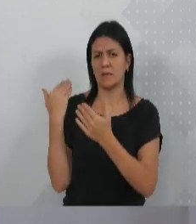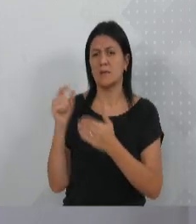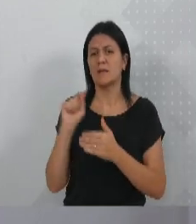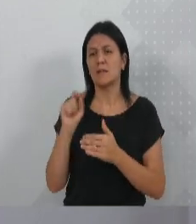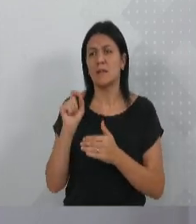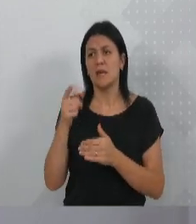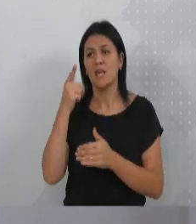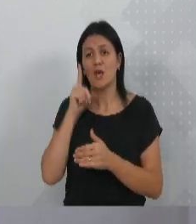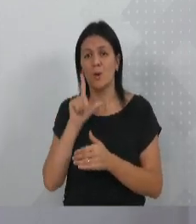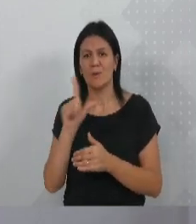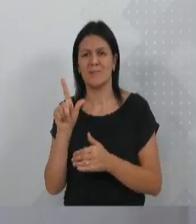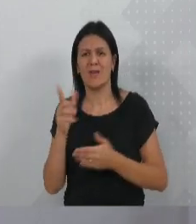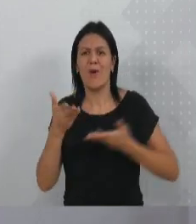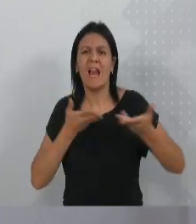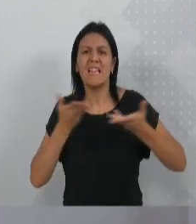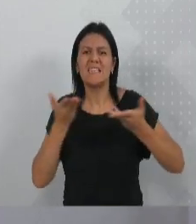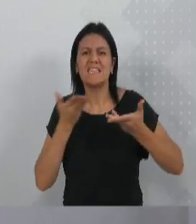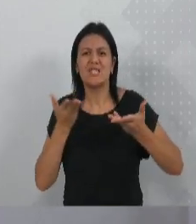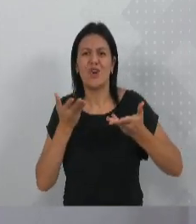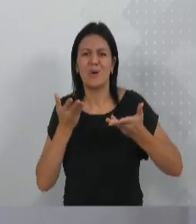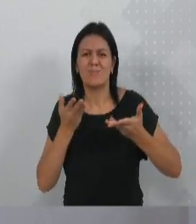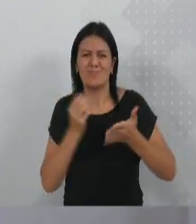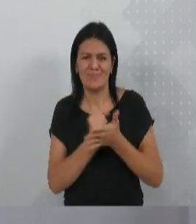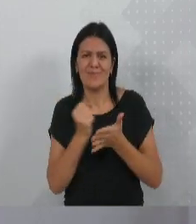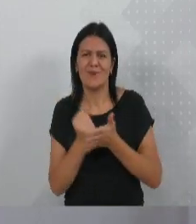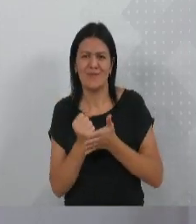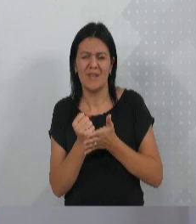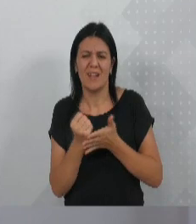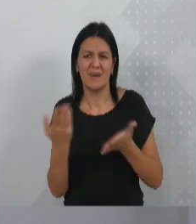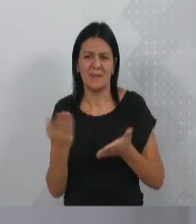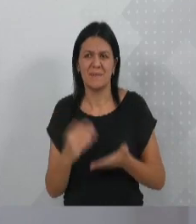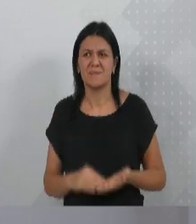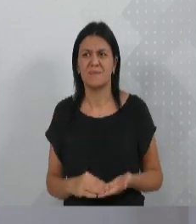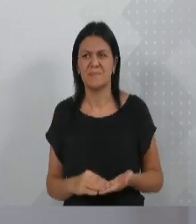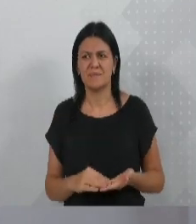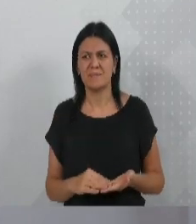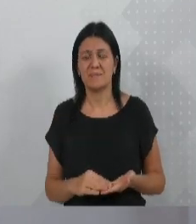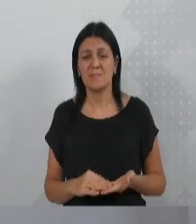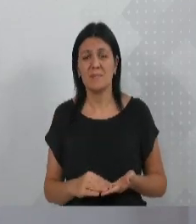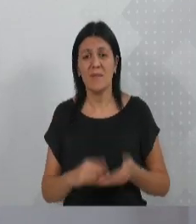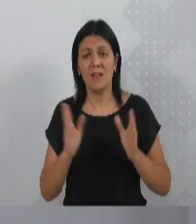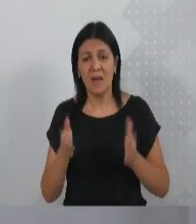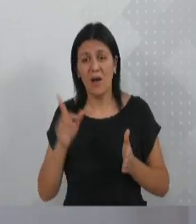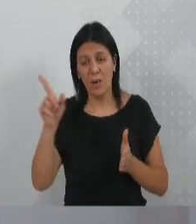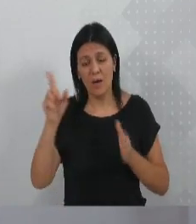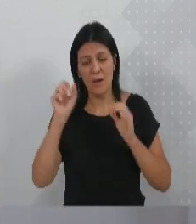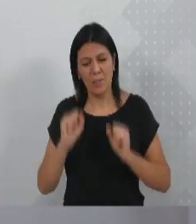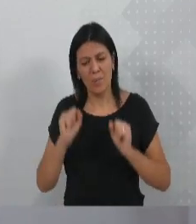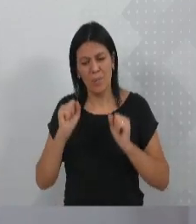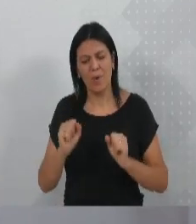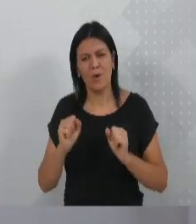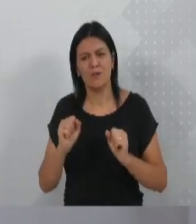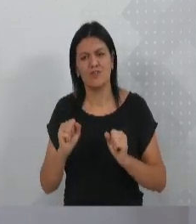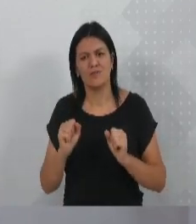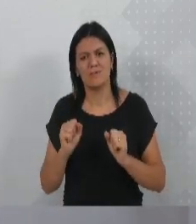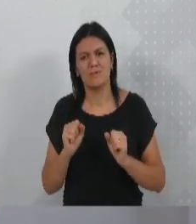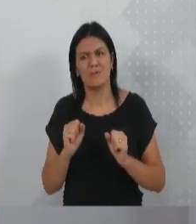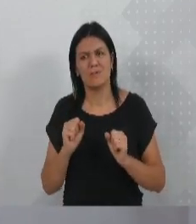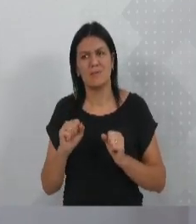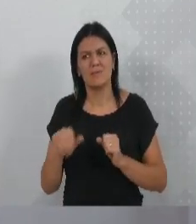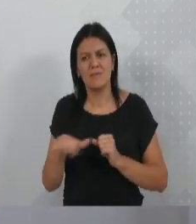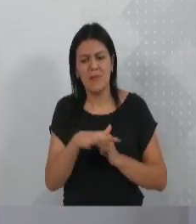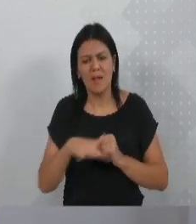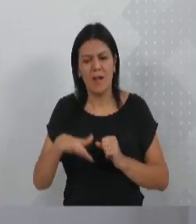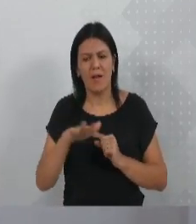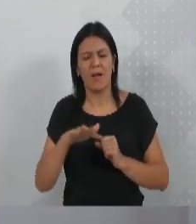lá o espaço licitou ganhou não é É licitado ou seja mas que ele está com o local dele aonde ele vai eh e ter lá